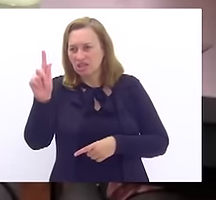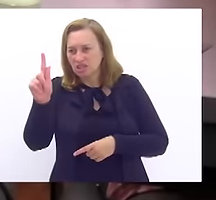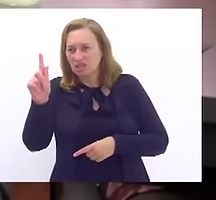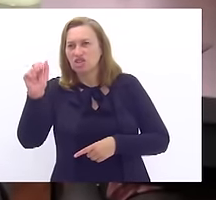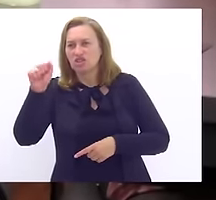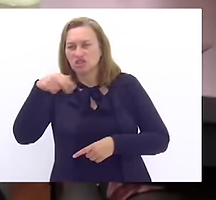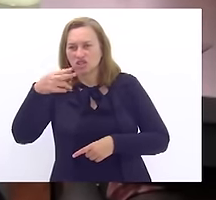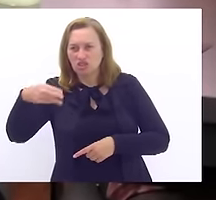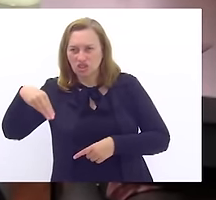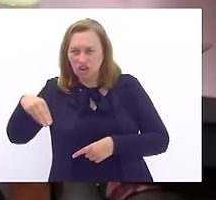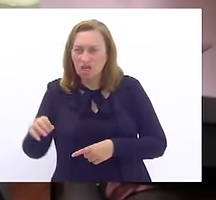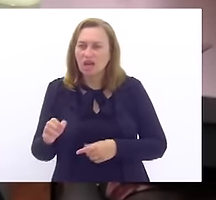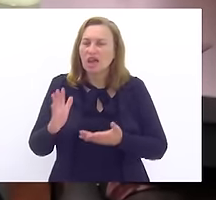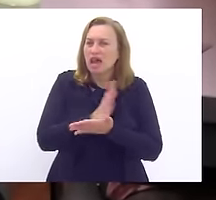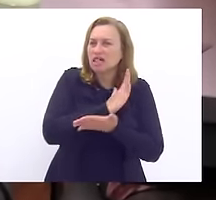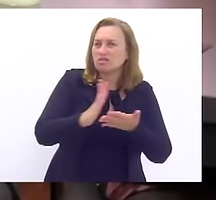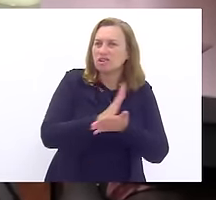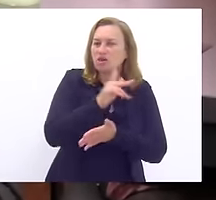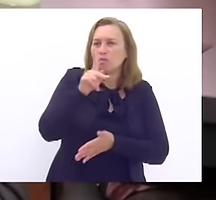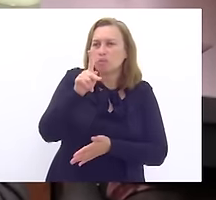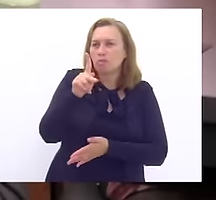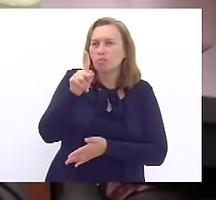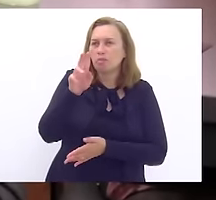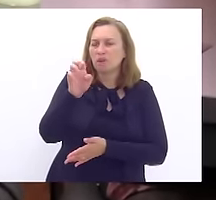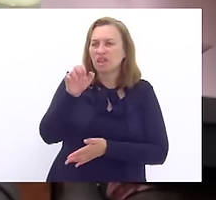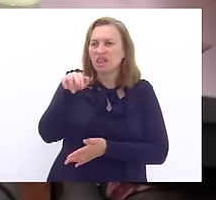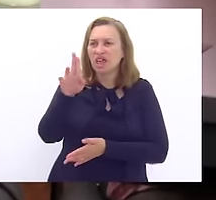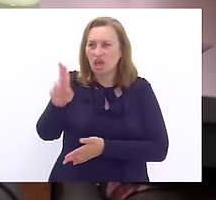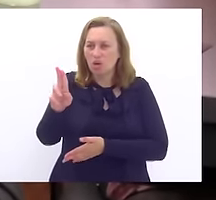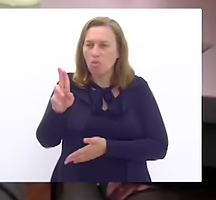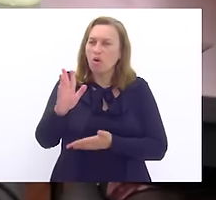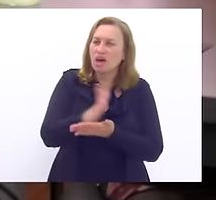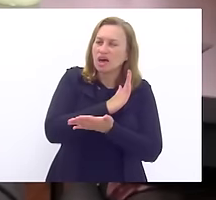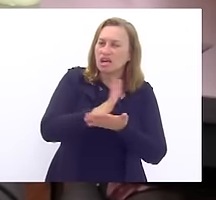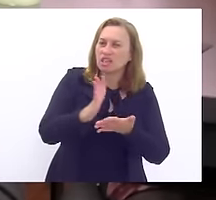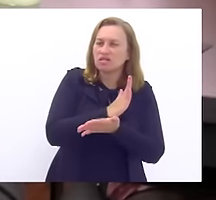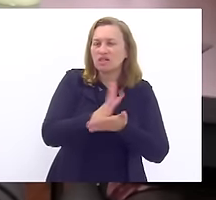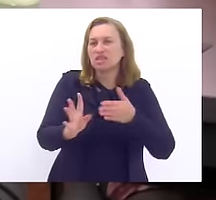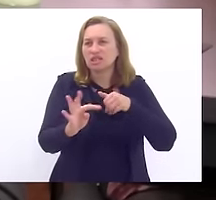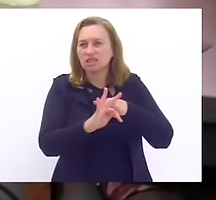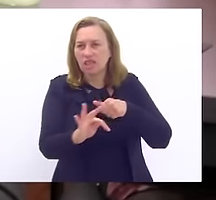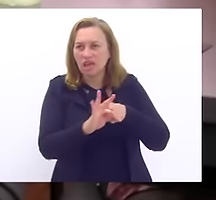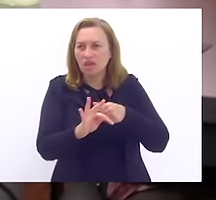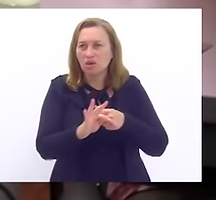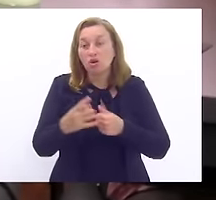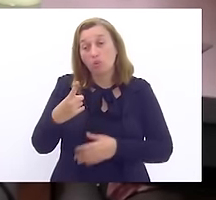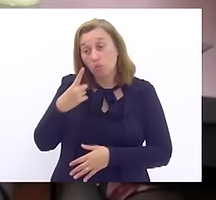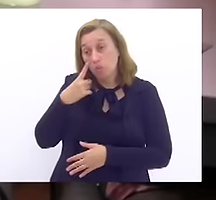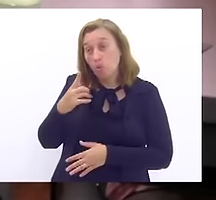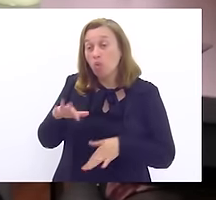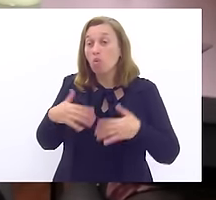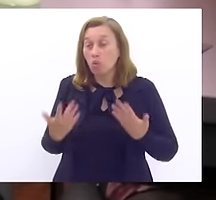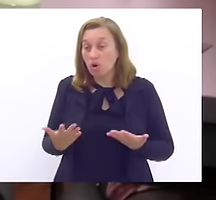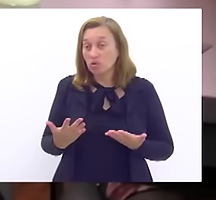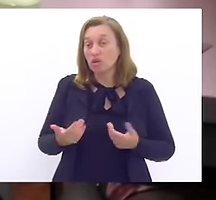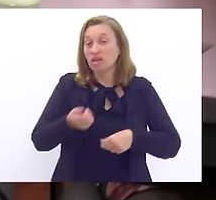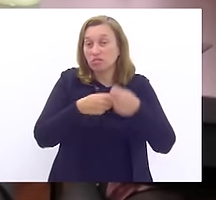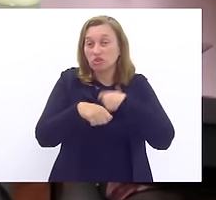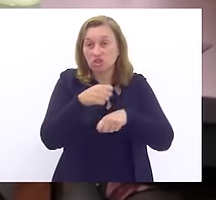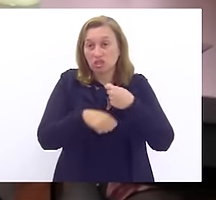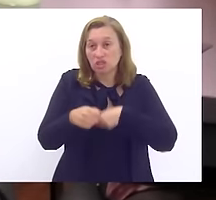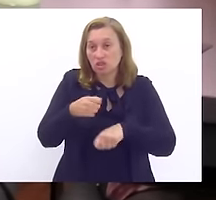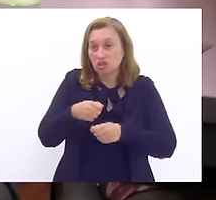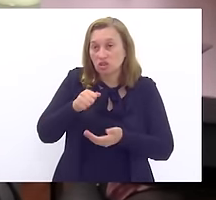enfim alguma questão técnica do veículo e quando é administrativo a gente aplica imediatamente o auto de infração e posteriormente a gente oficia essa empresa